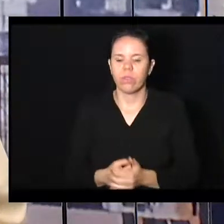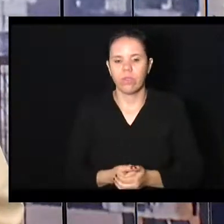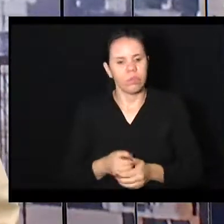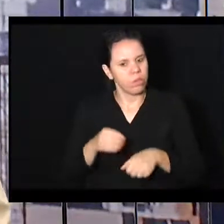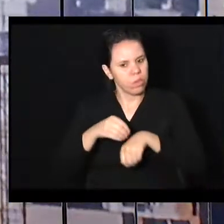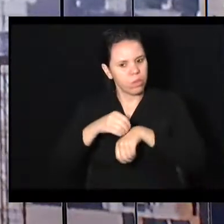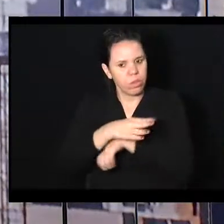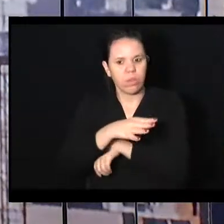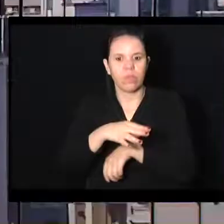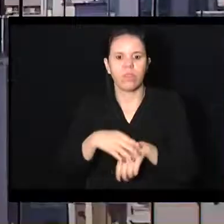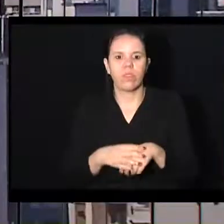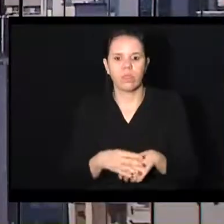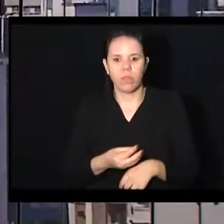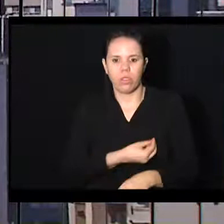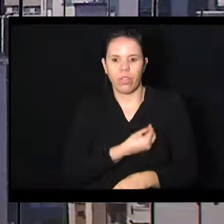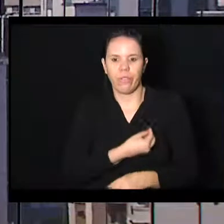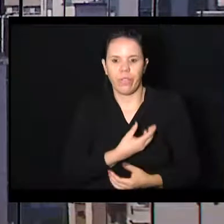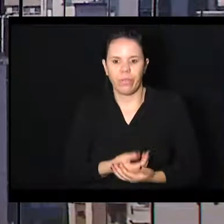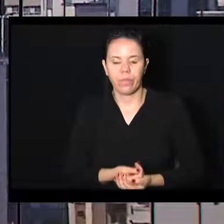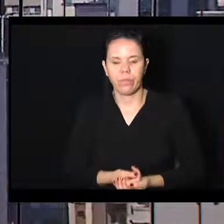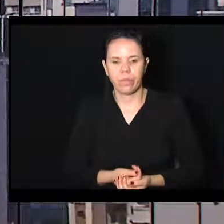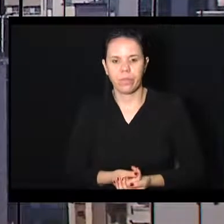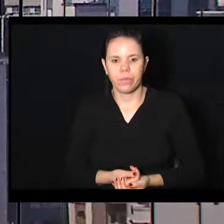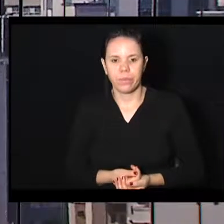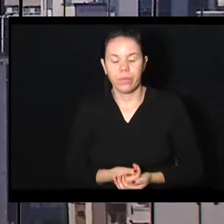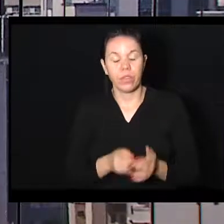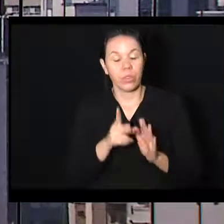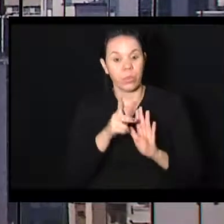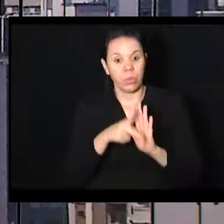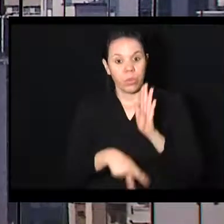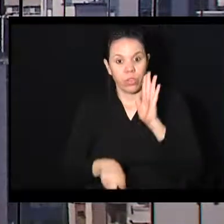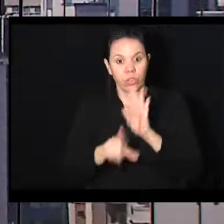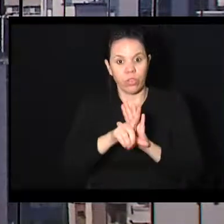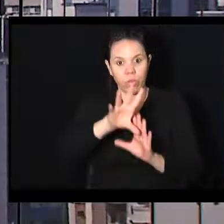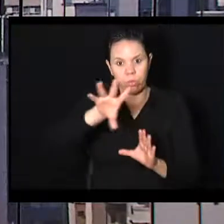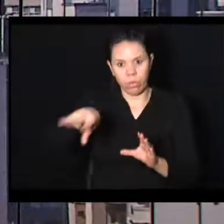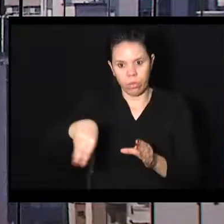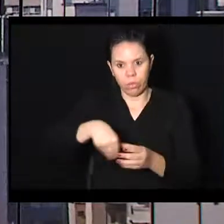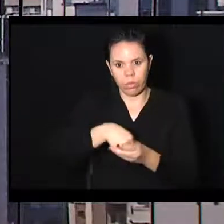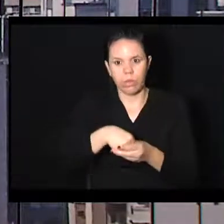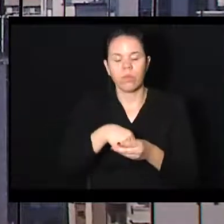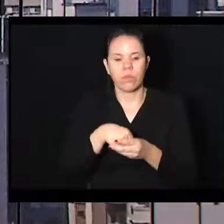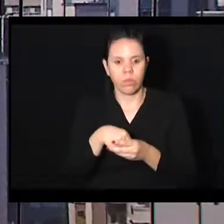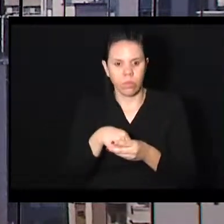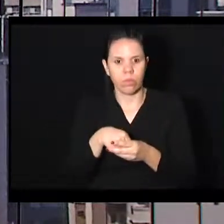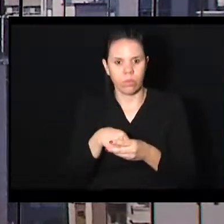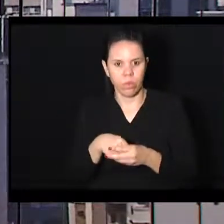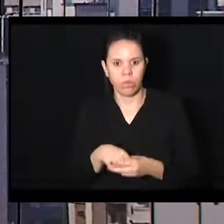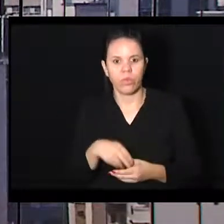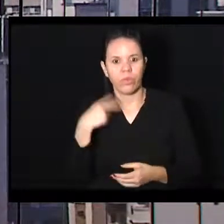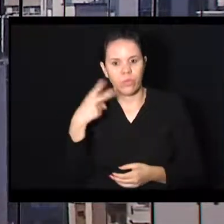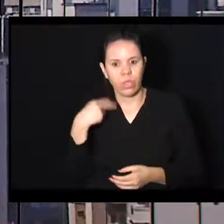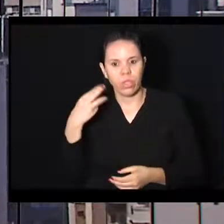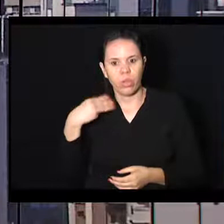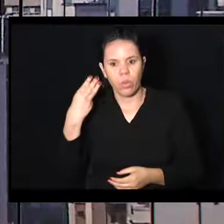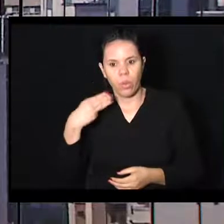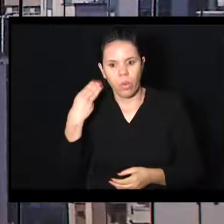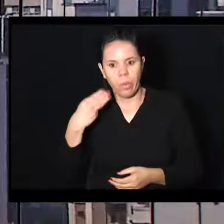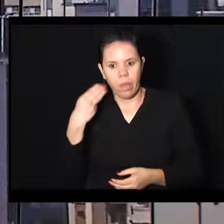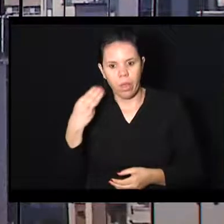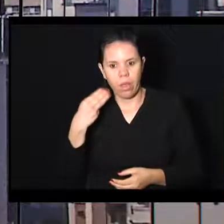a reunião ordinária. Um projeto de lei complementar do vereador e presidente da Câmara, Marcos